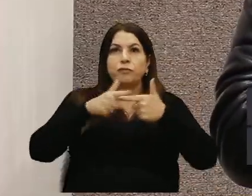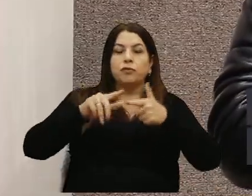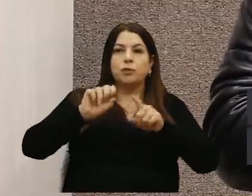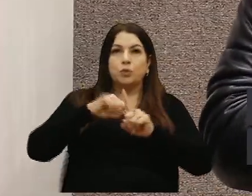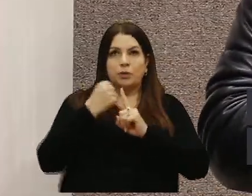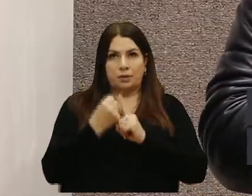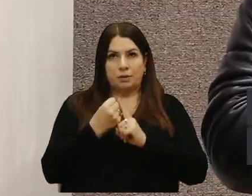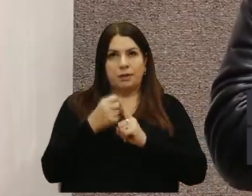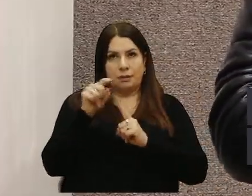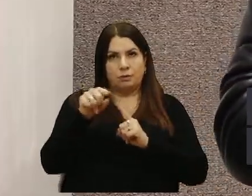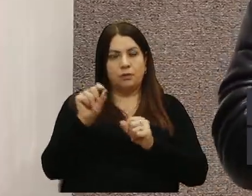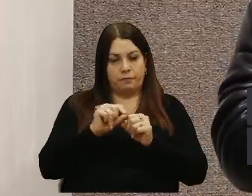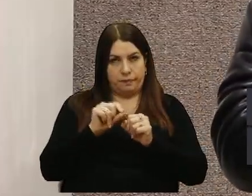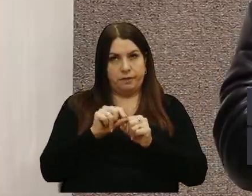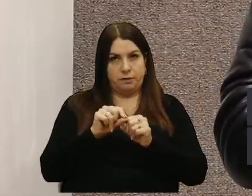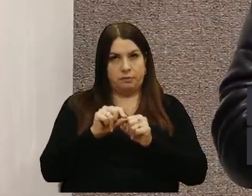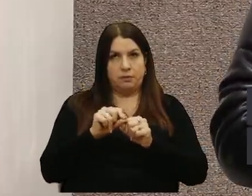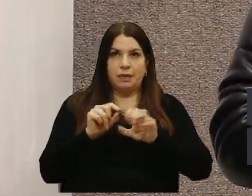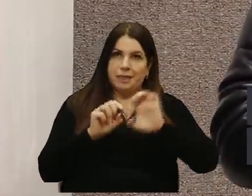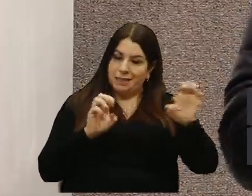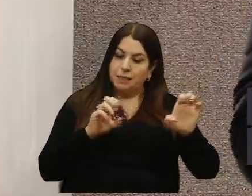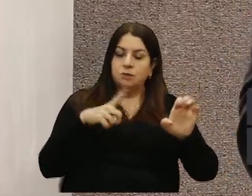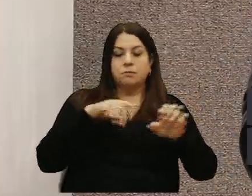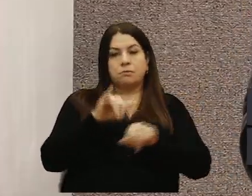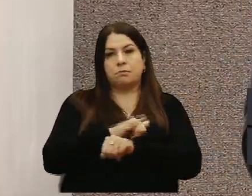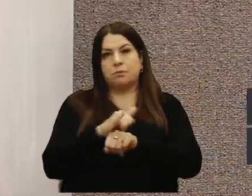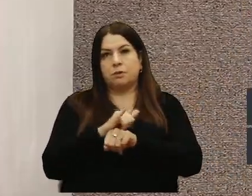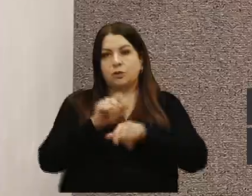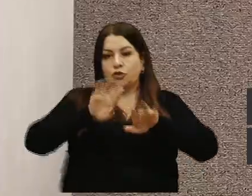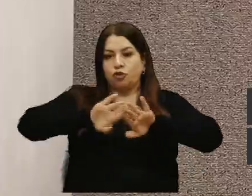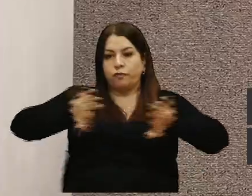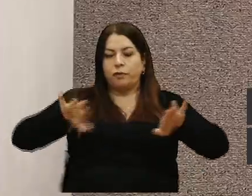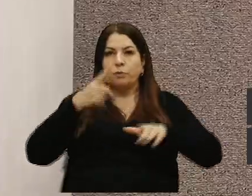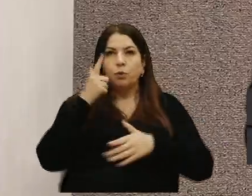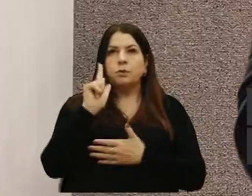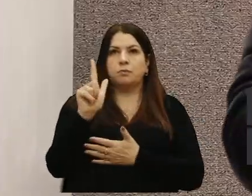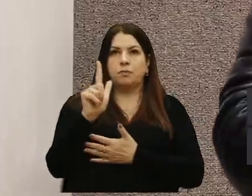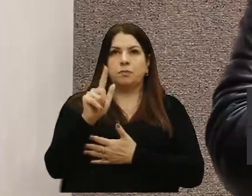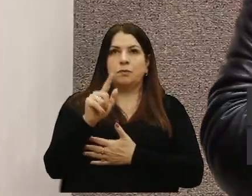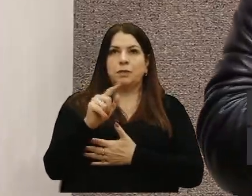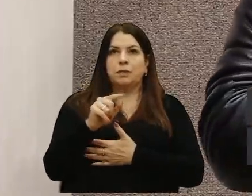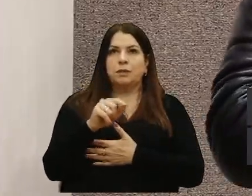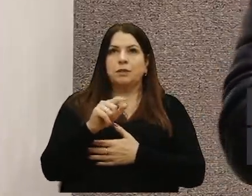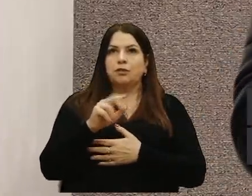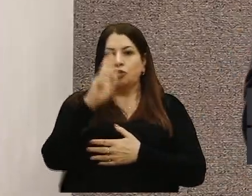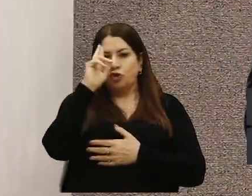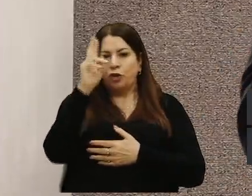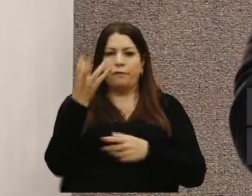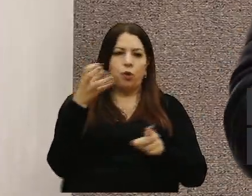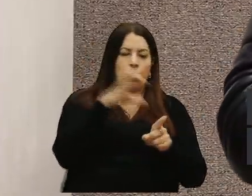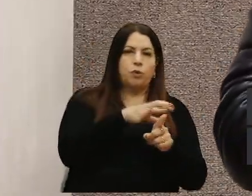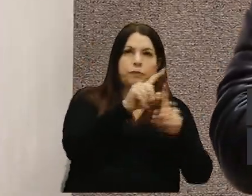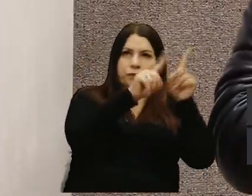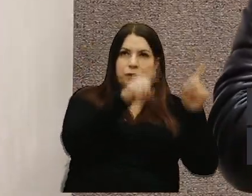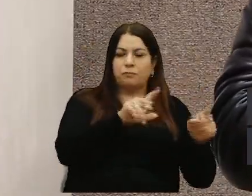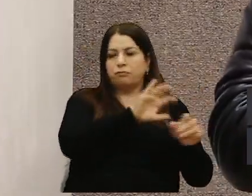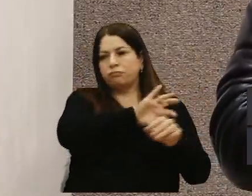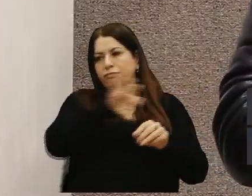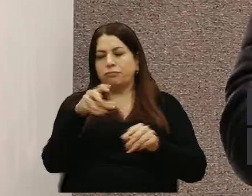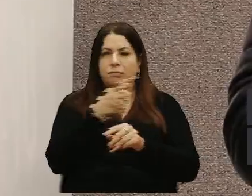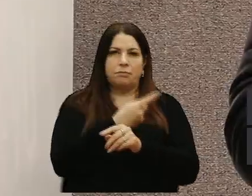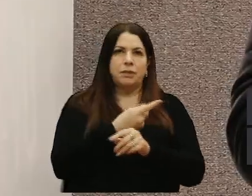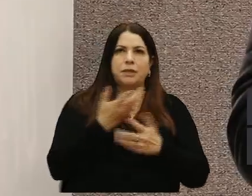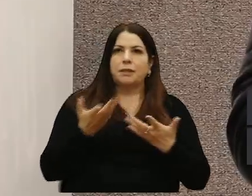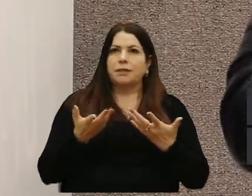sociedade. É isso que tem feito. A esquerda tem essa estratégia, dividir para conquistar. É jogar o patrão contra o funcionário contra o patrão.